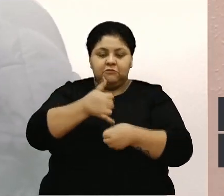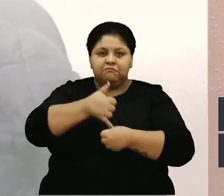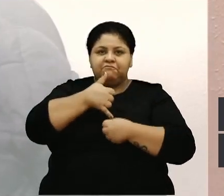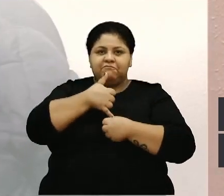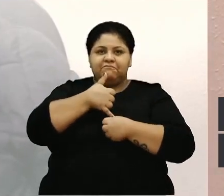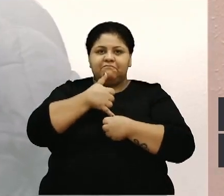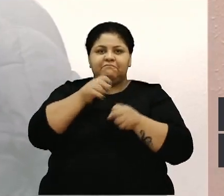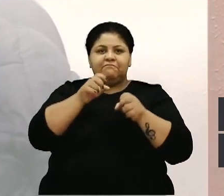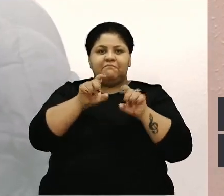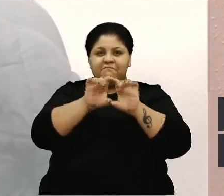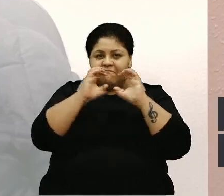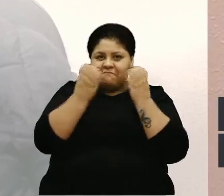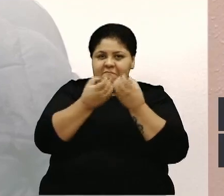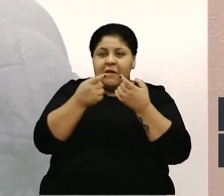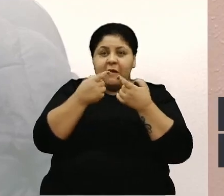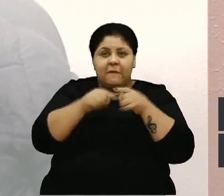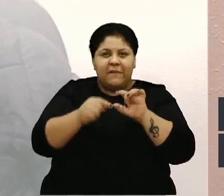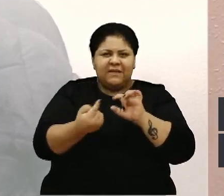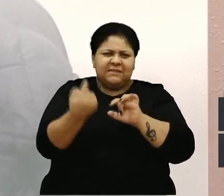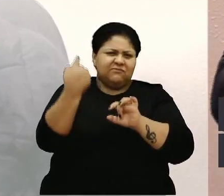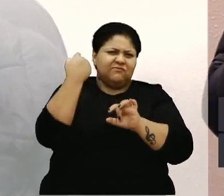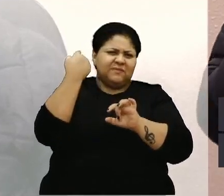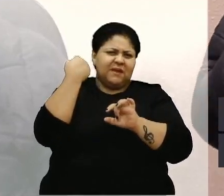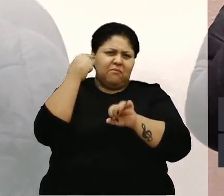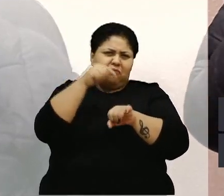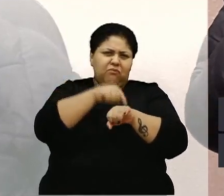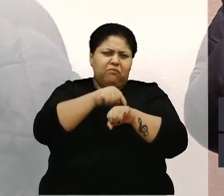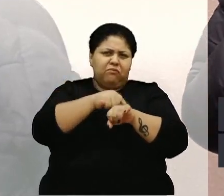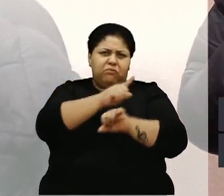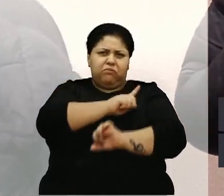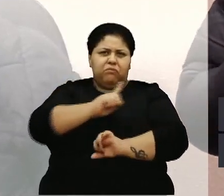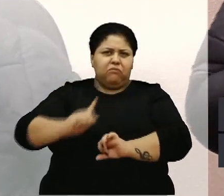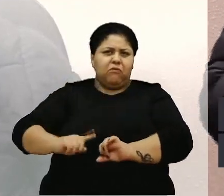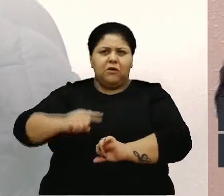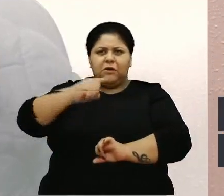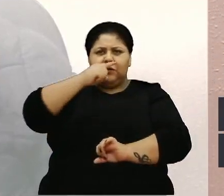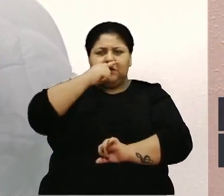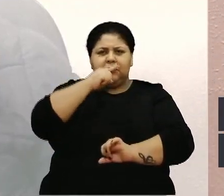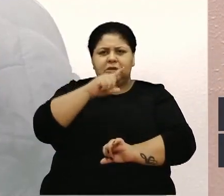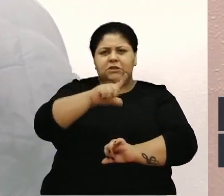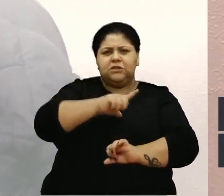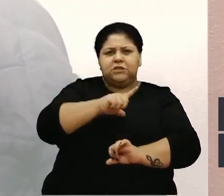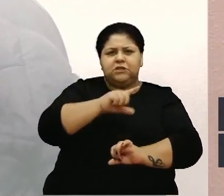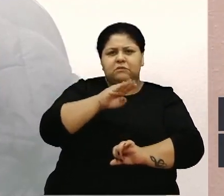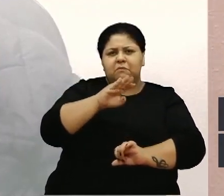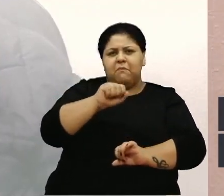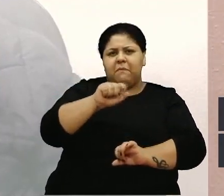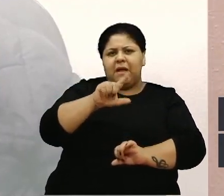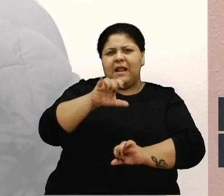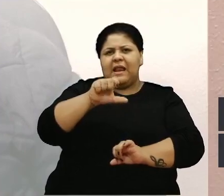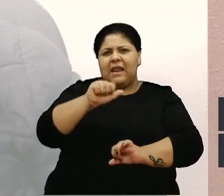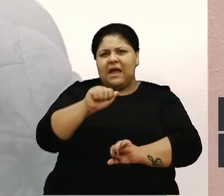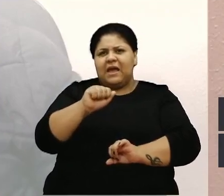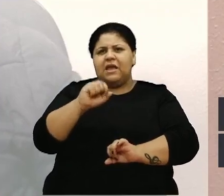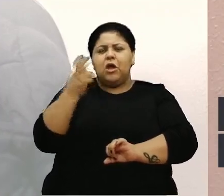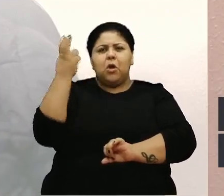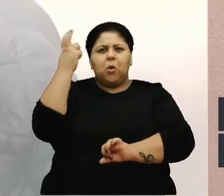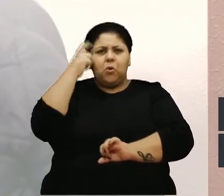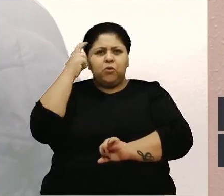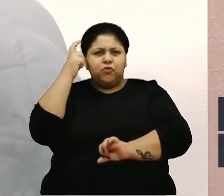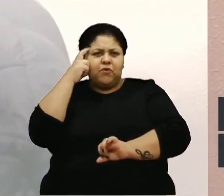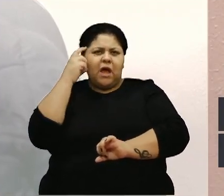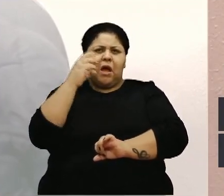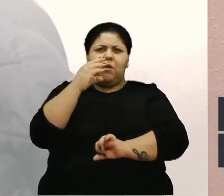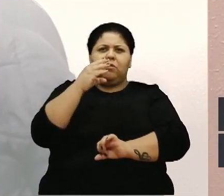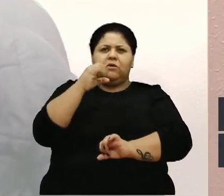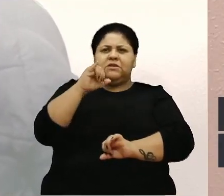mas na época do governo Sartori, tínhamos o Balaio Cultural, o BRIC, a Ciranda Gospel, Família Hip Hop, tudo isso